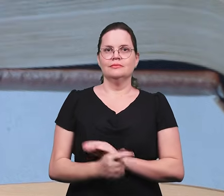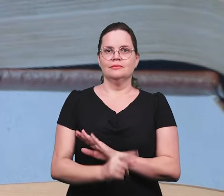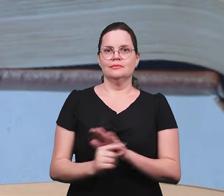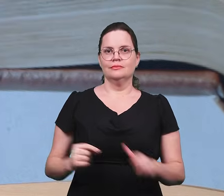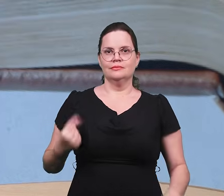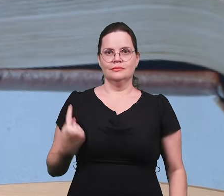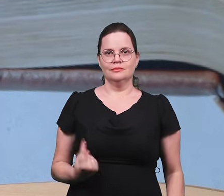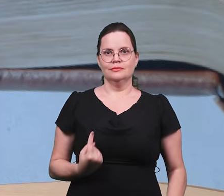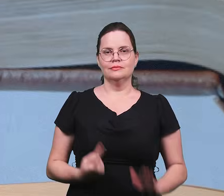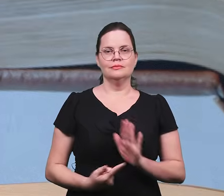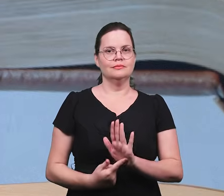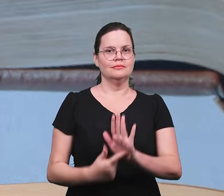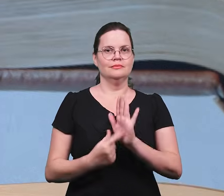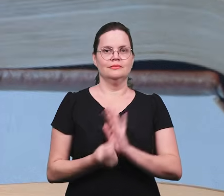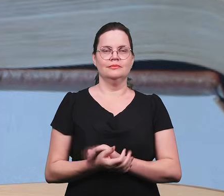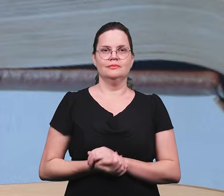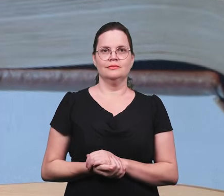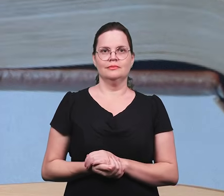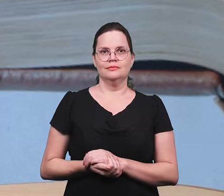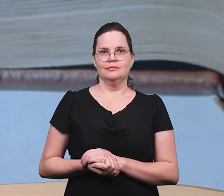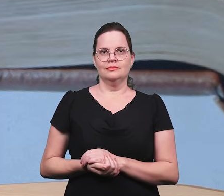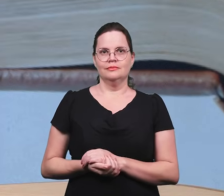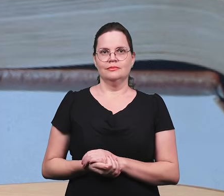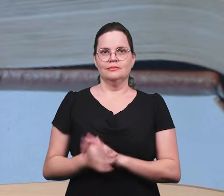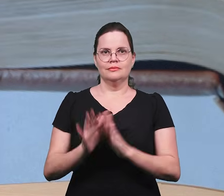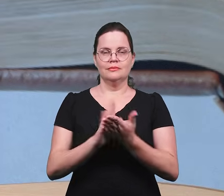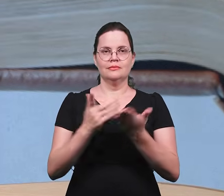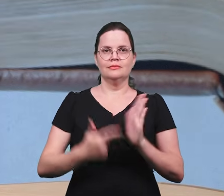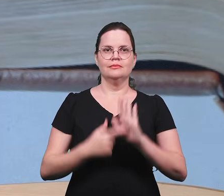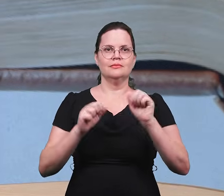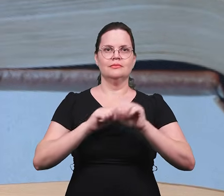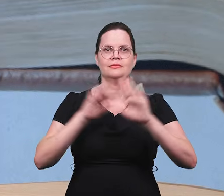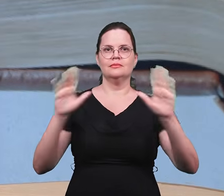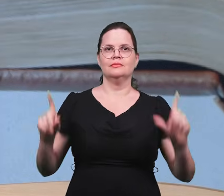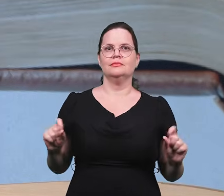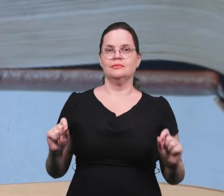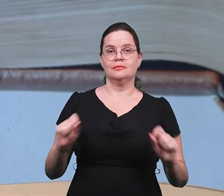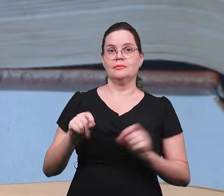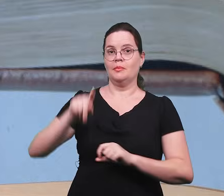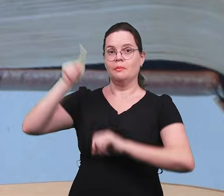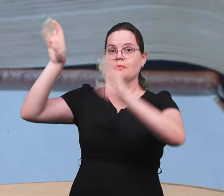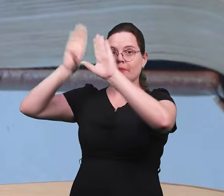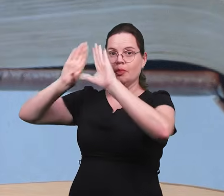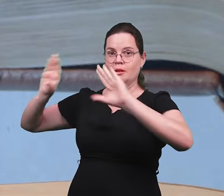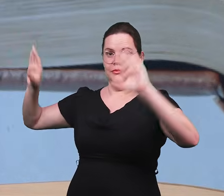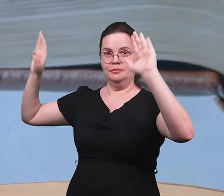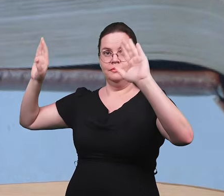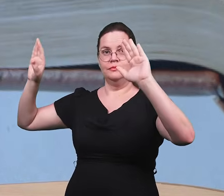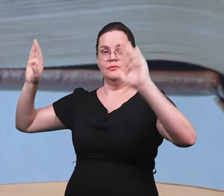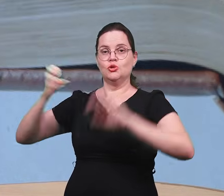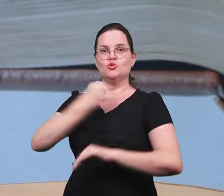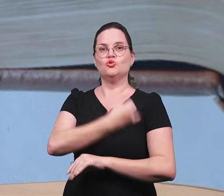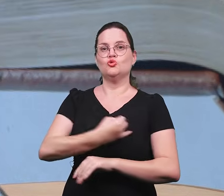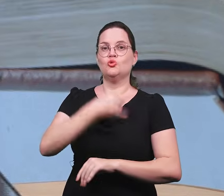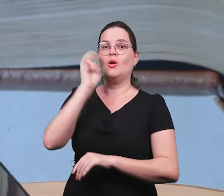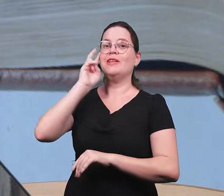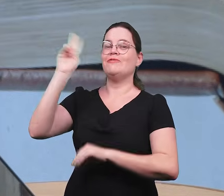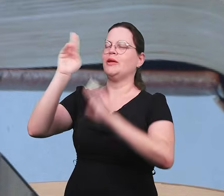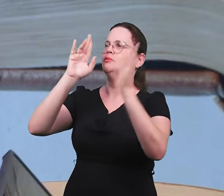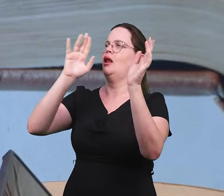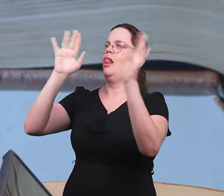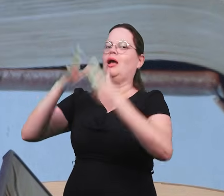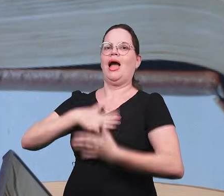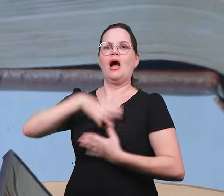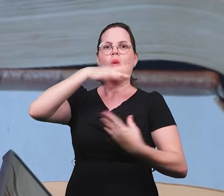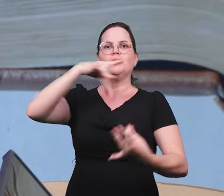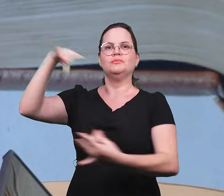22, no versículo 1, quando a palavra registra assim, olha, na eternidade, né, João, né,